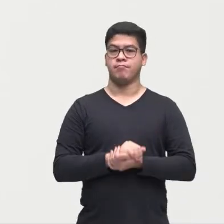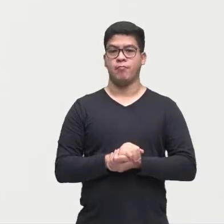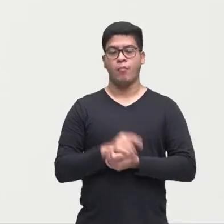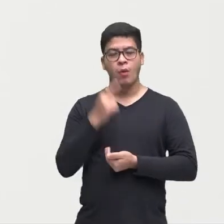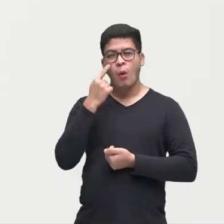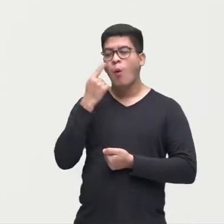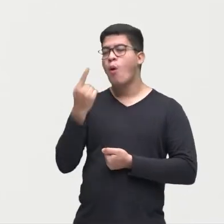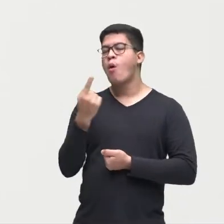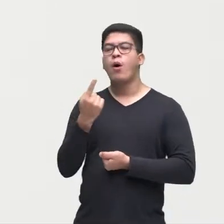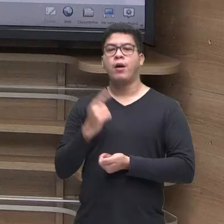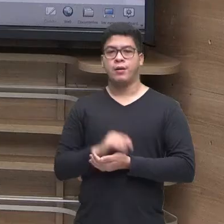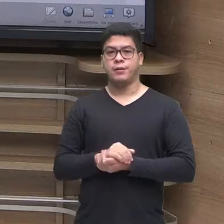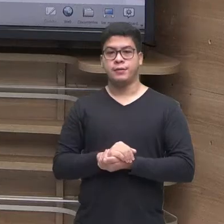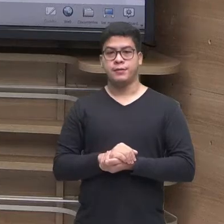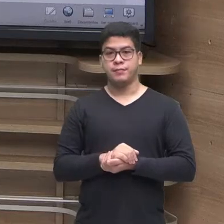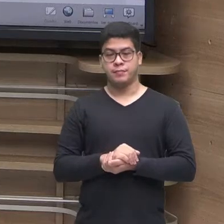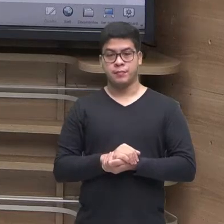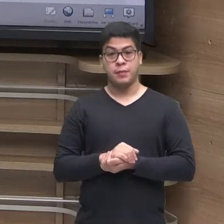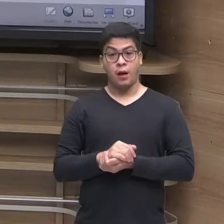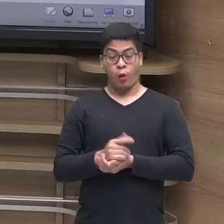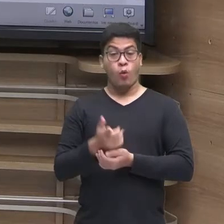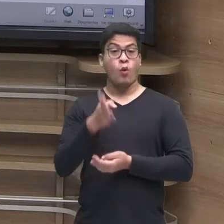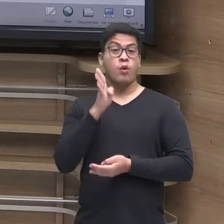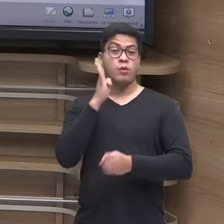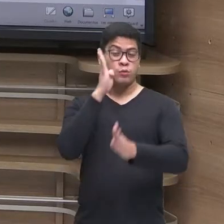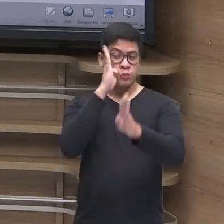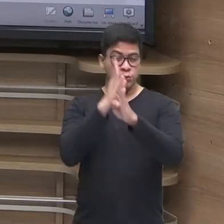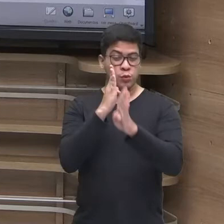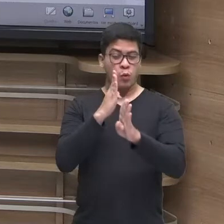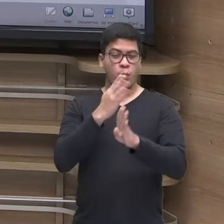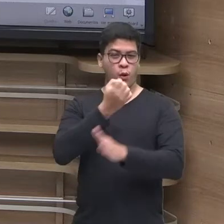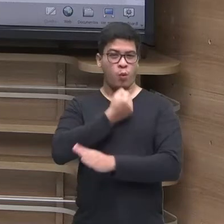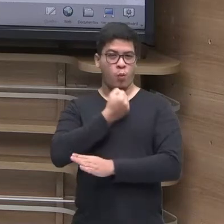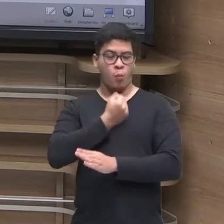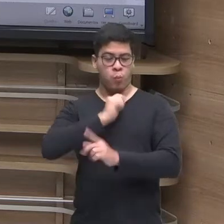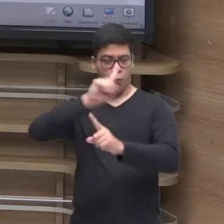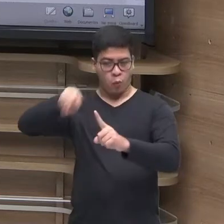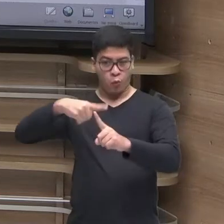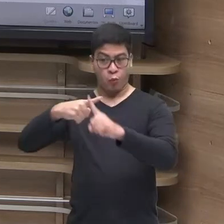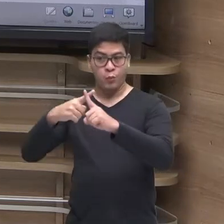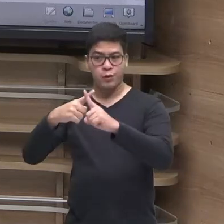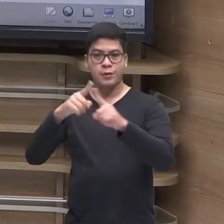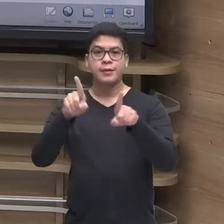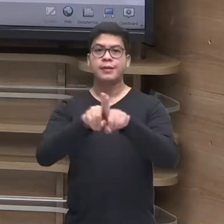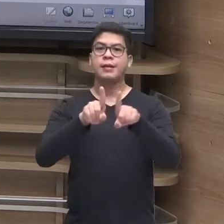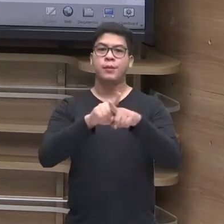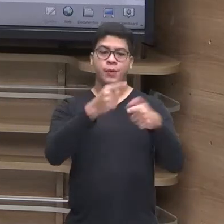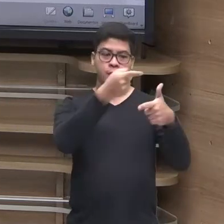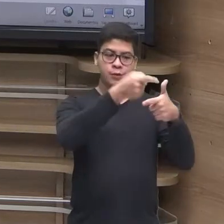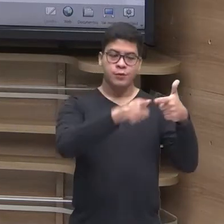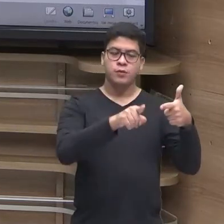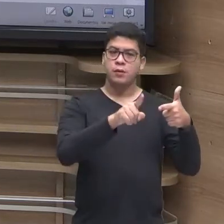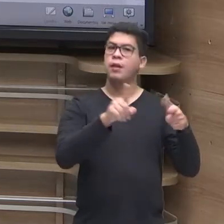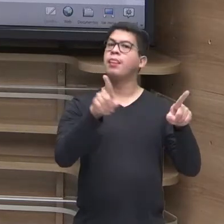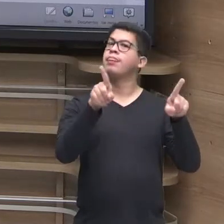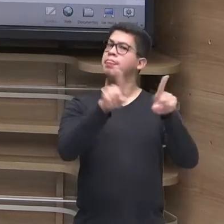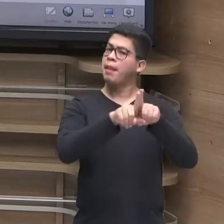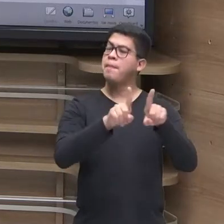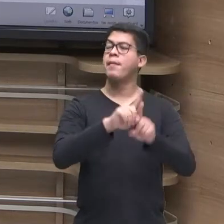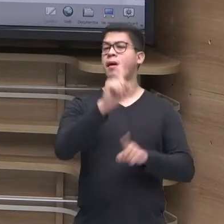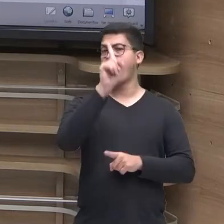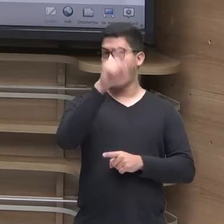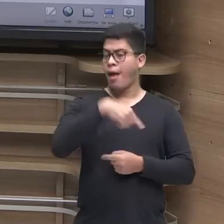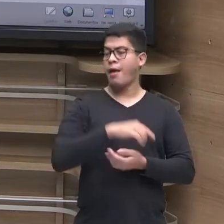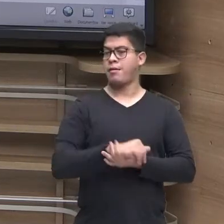vejam que quando o número, você descobriu os múltiplos de um número, né? Automaticamente esse número ele já é o divisor. Então vejam, 15